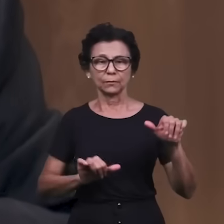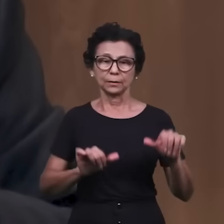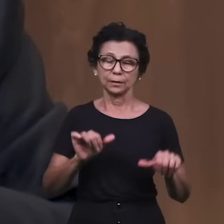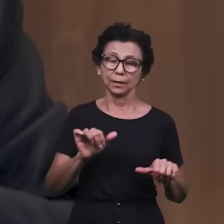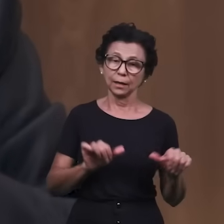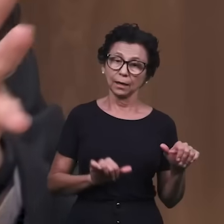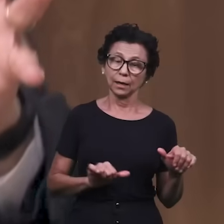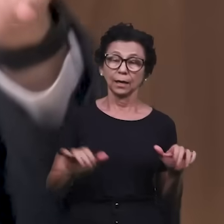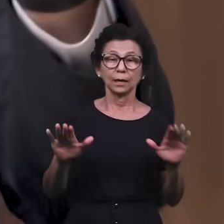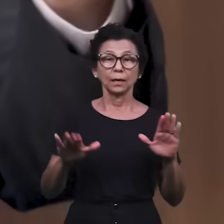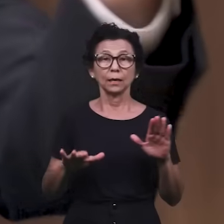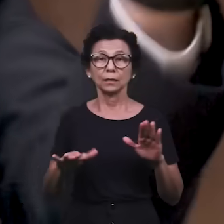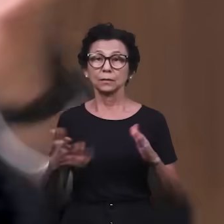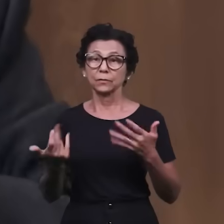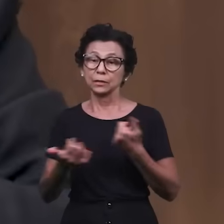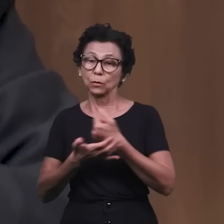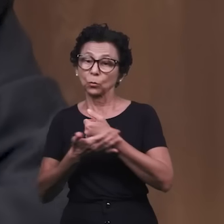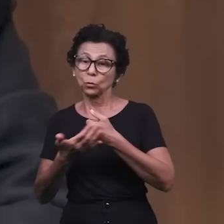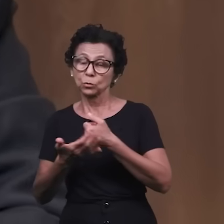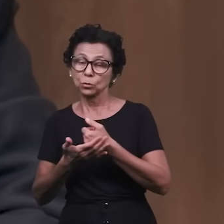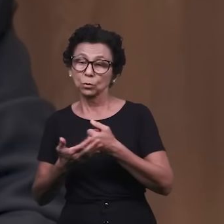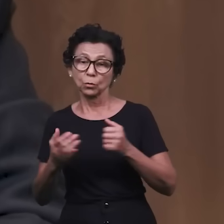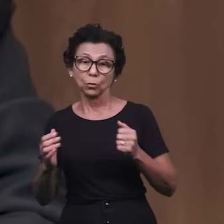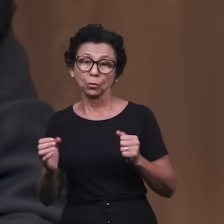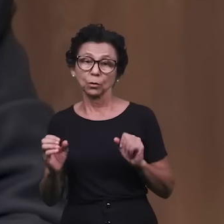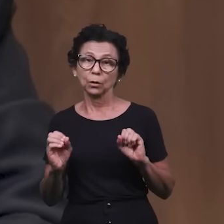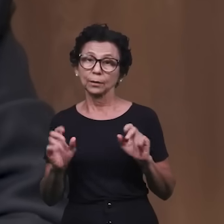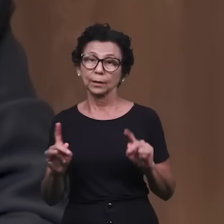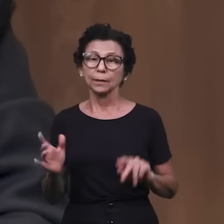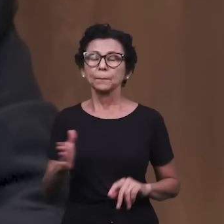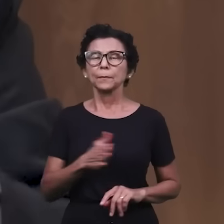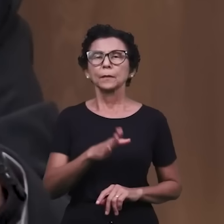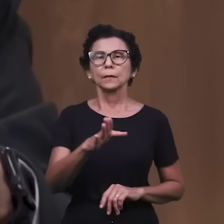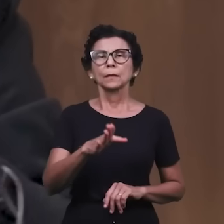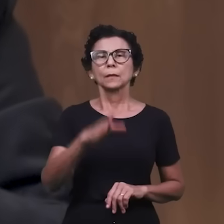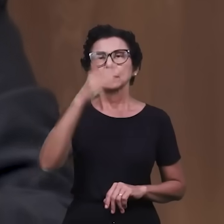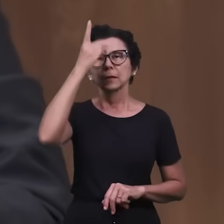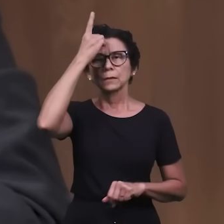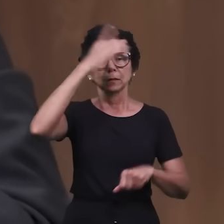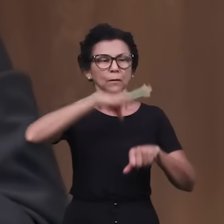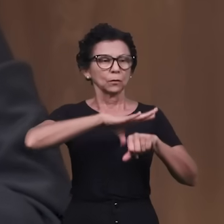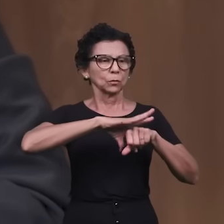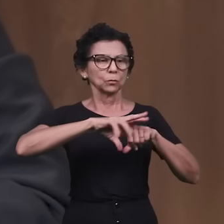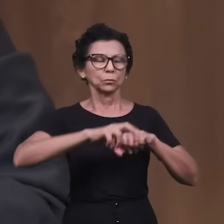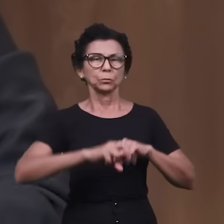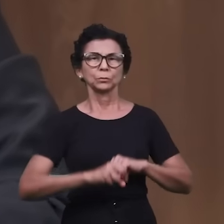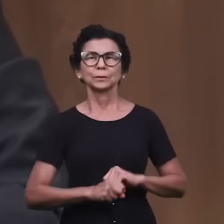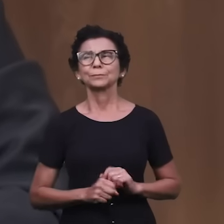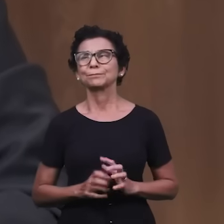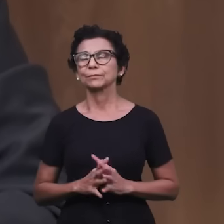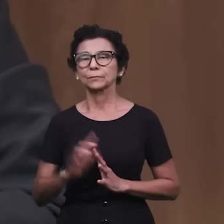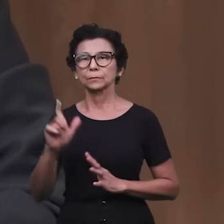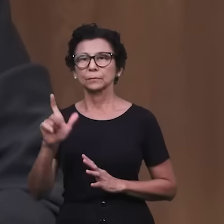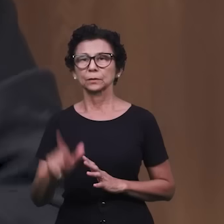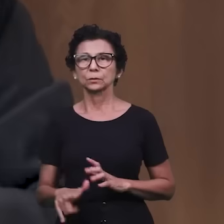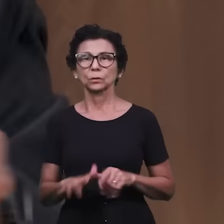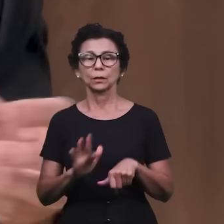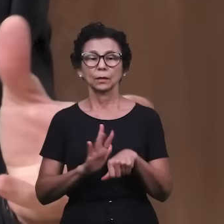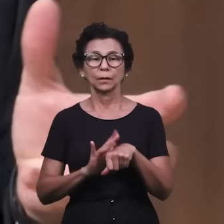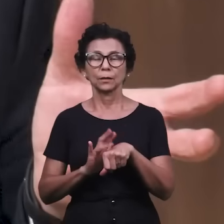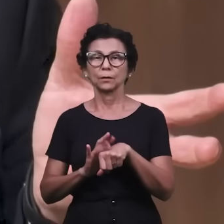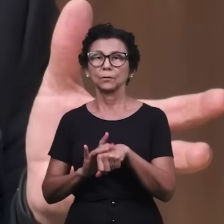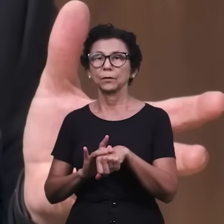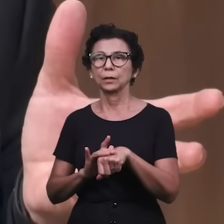consolo, e dons de cura, por exemplo. Então, tá uma pessoa com uma enfermidade. O